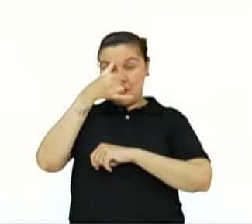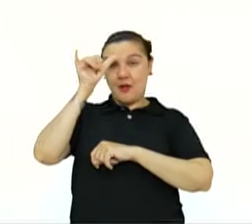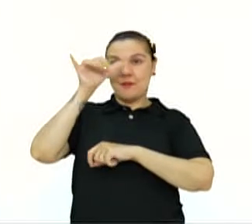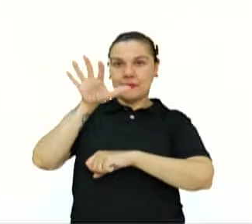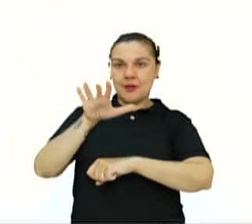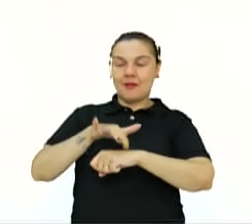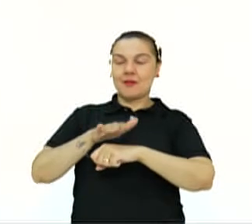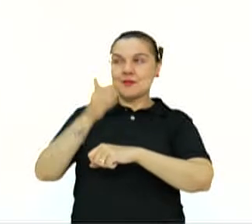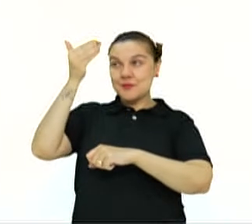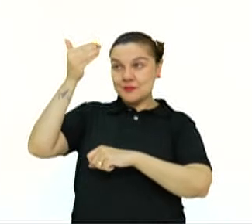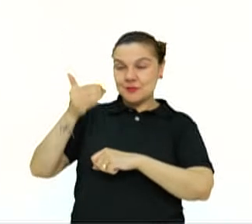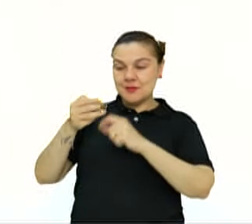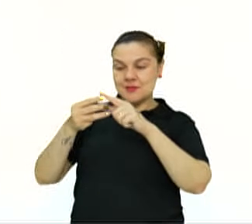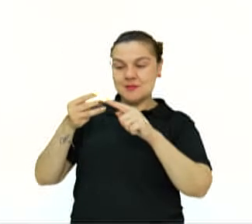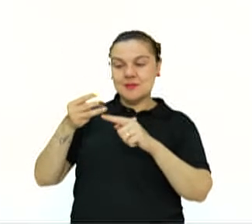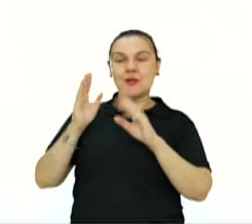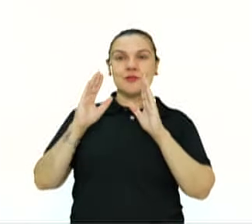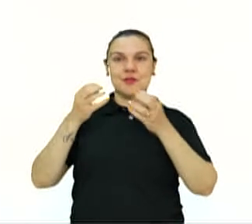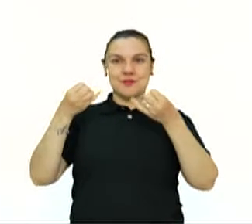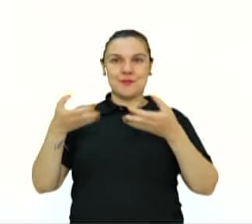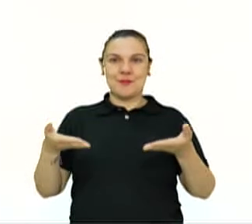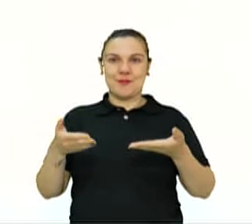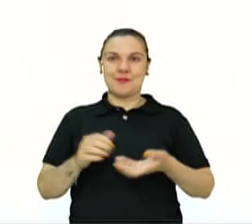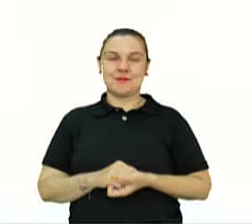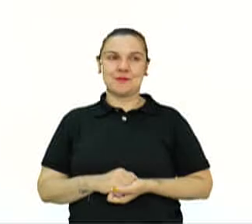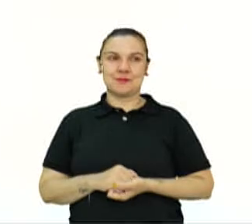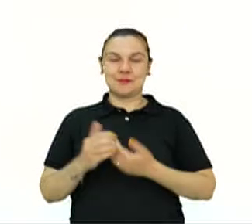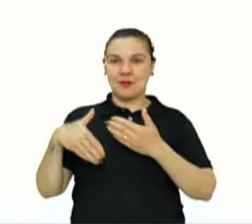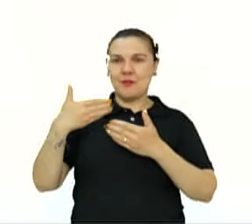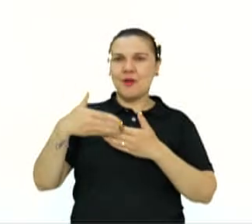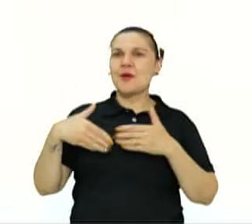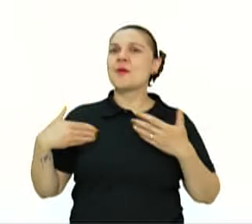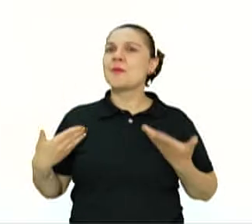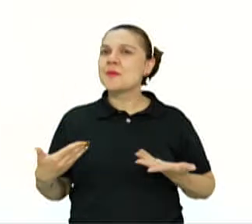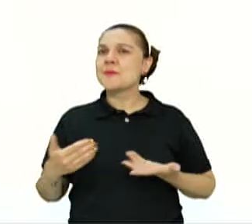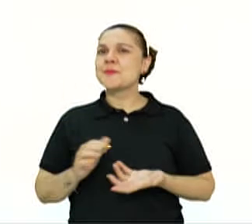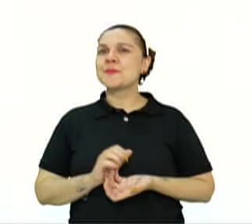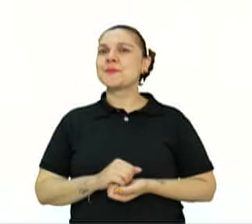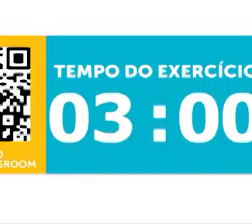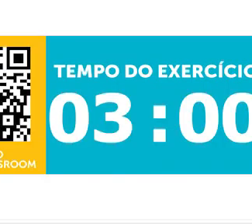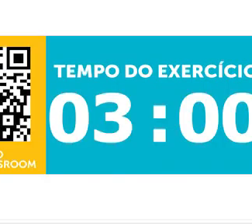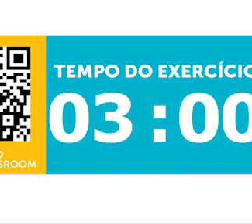proteção contra essas 3 doenças que a gente viu ao longo dessa aula?